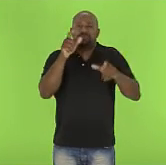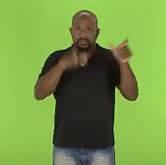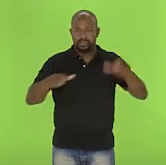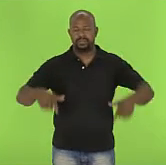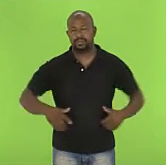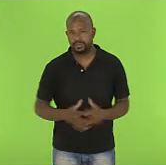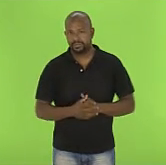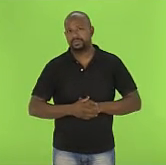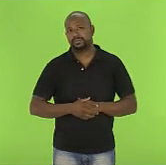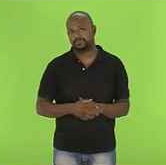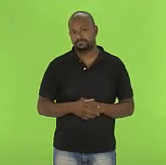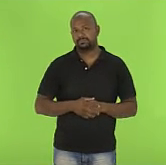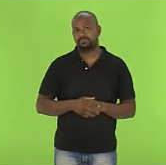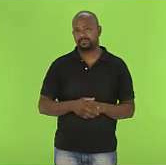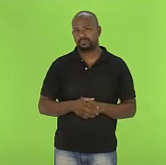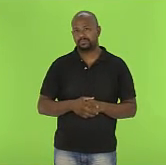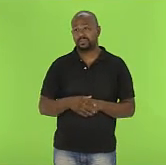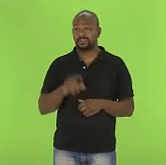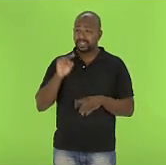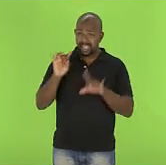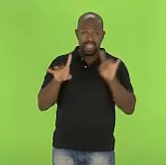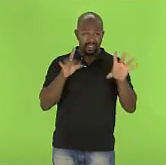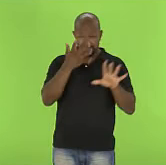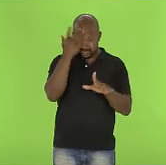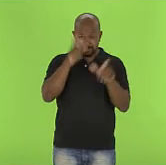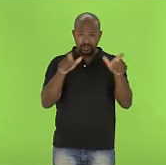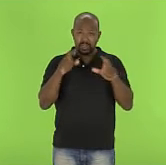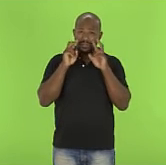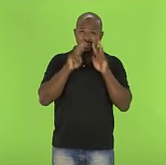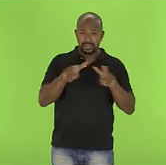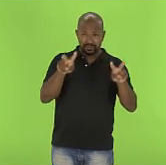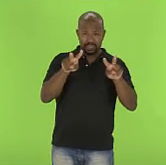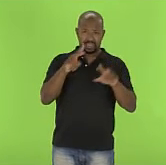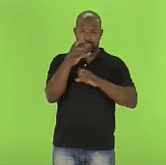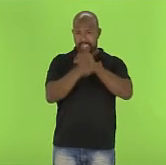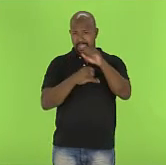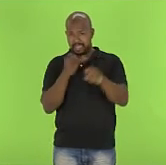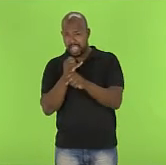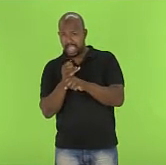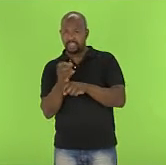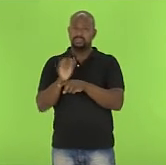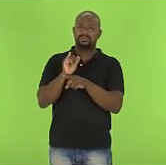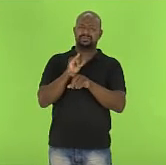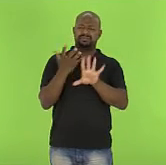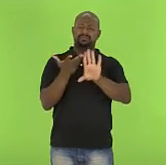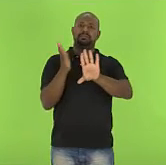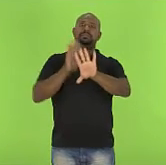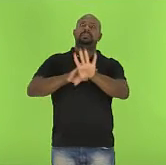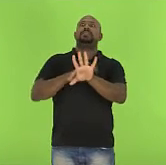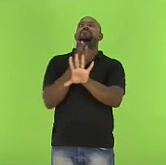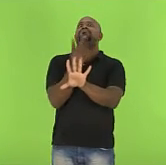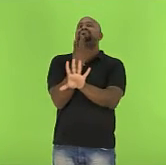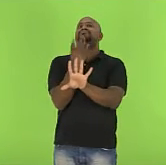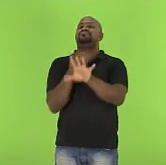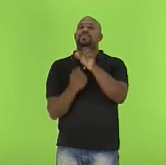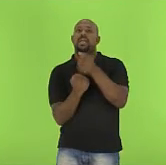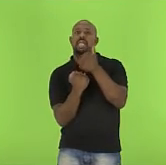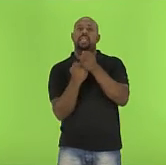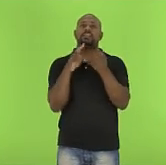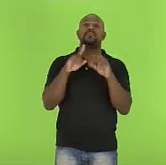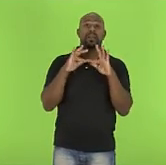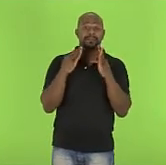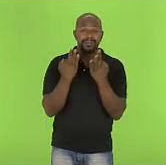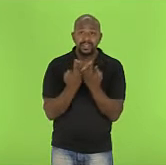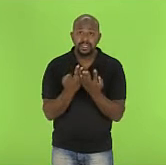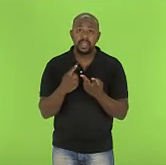de gente. Verdade. Por trás de cada uma dessas pessoas que vocês veem aí, tem um mundo de pessoas.